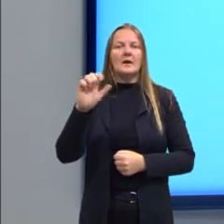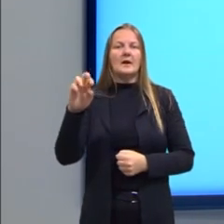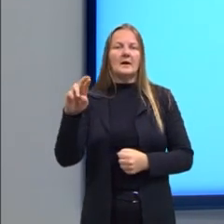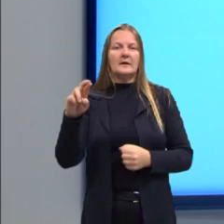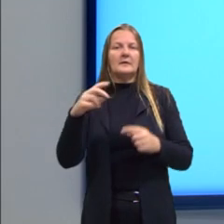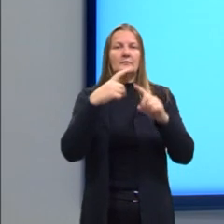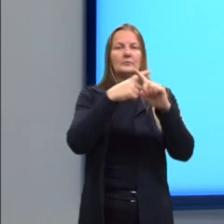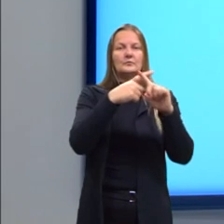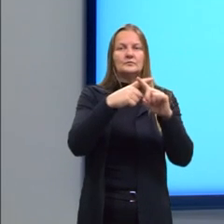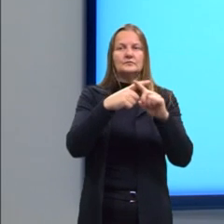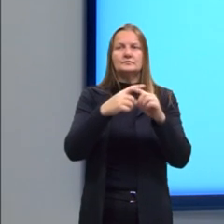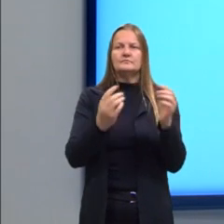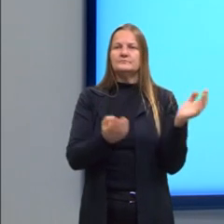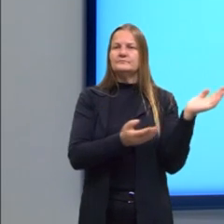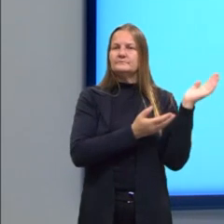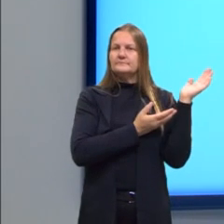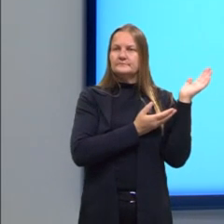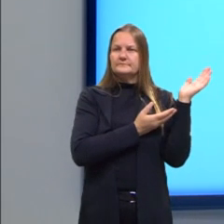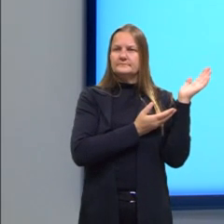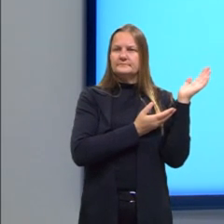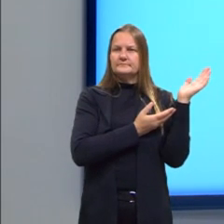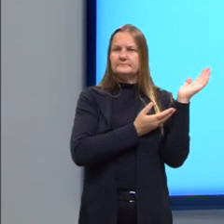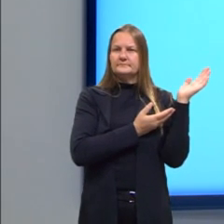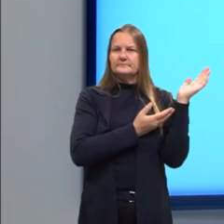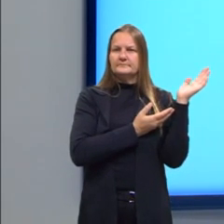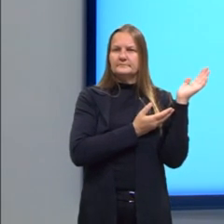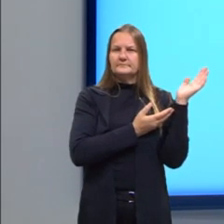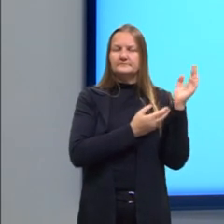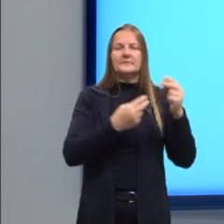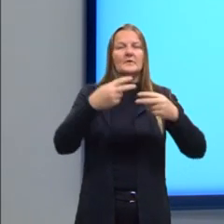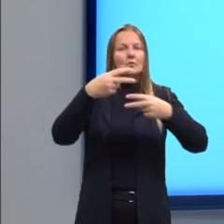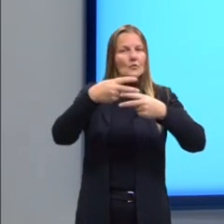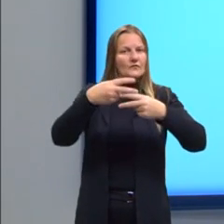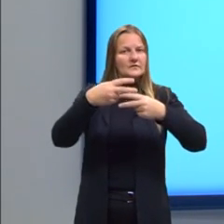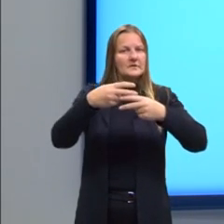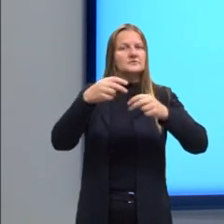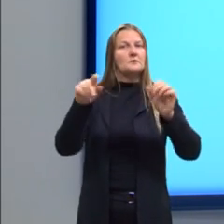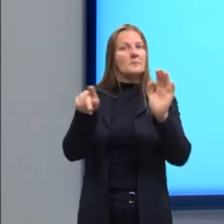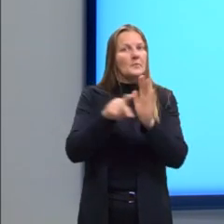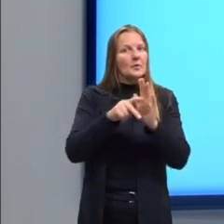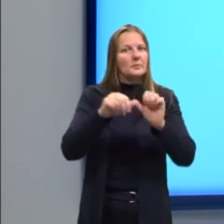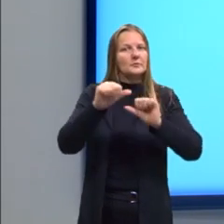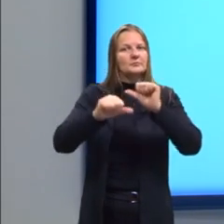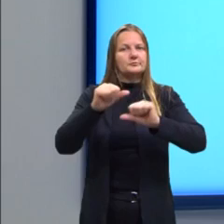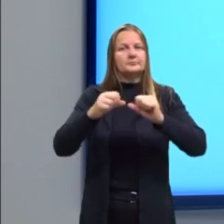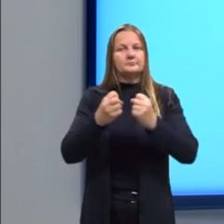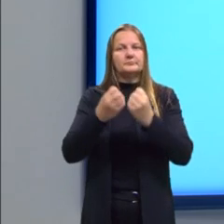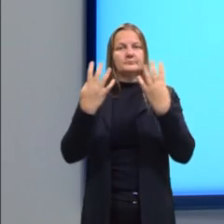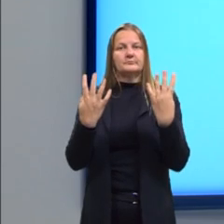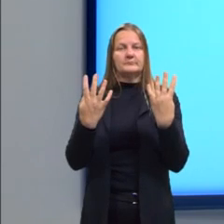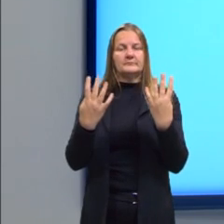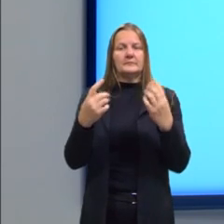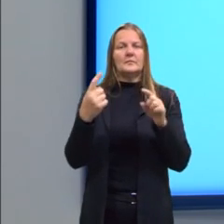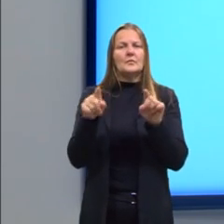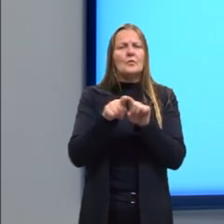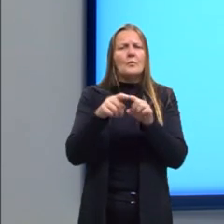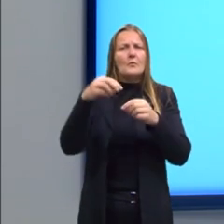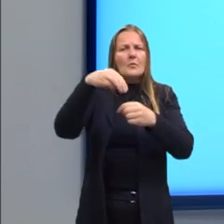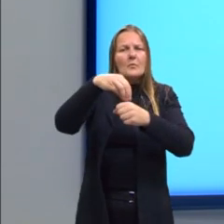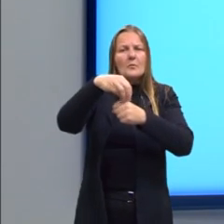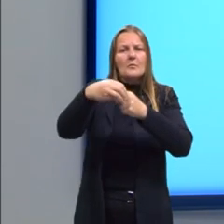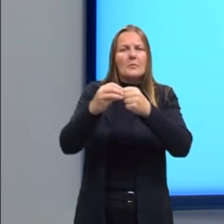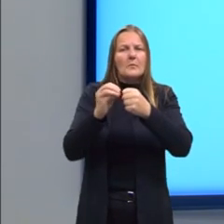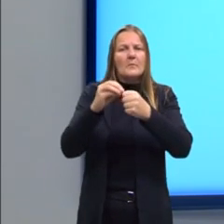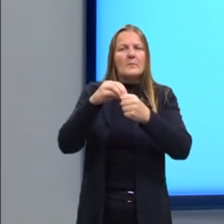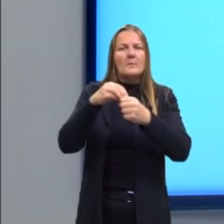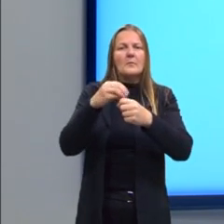outra tá e levado pelos seus coeficientes estequiométricos dividido pela concentração molar dos reagentes